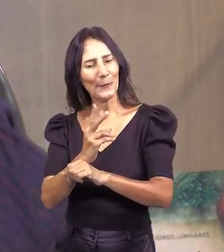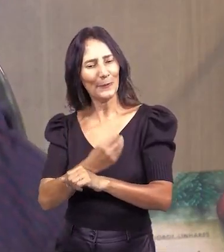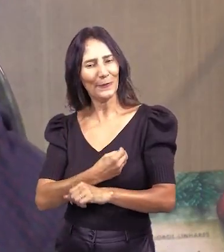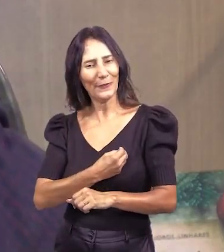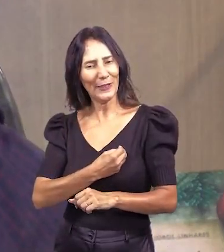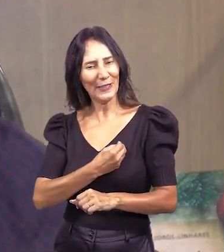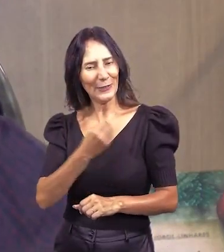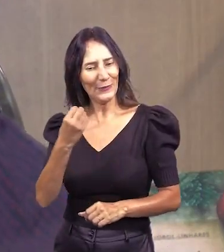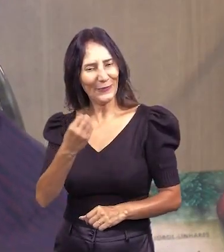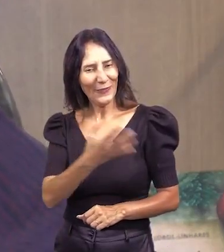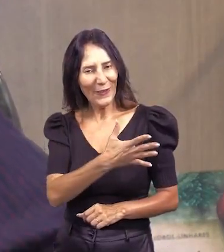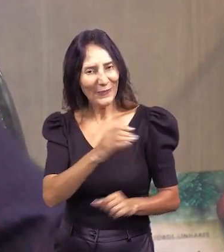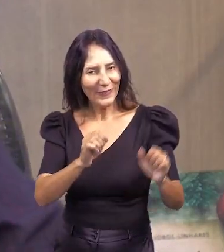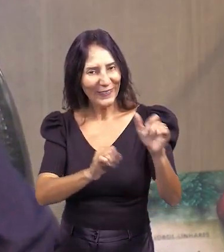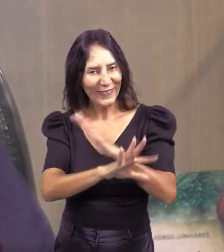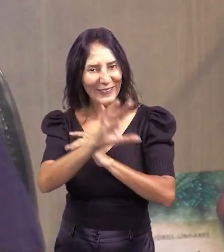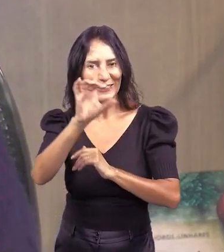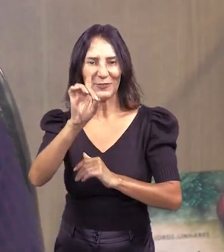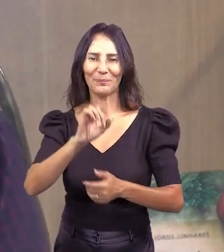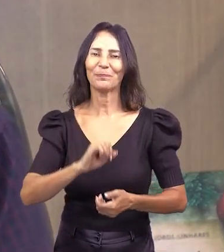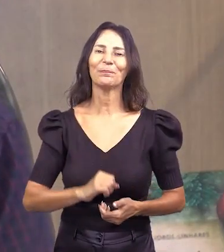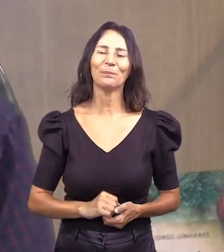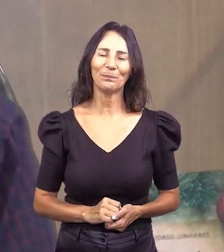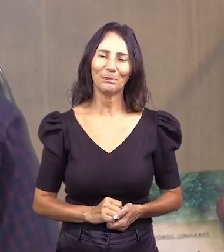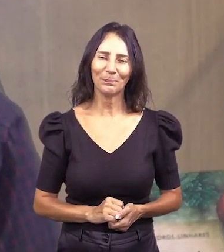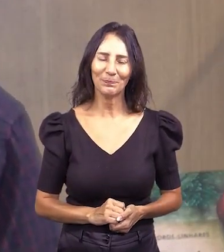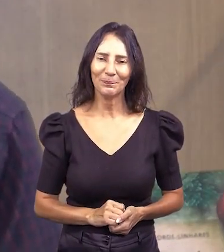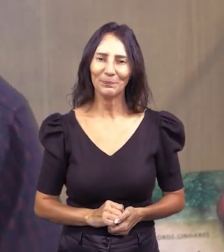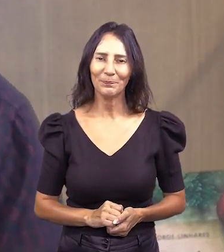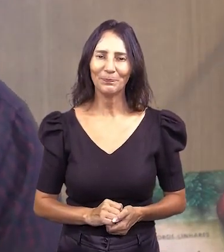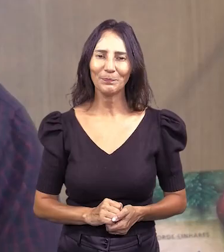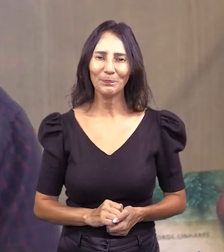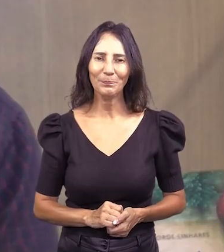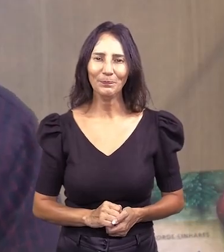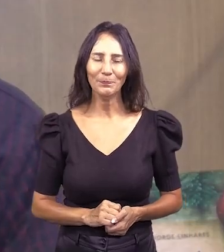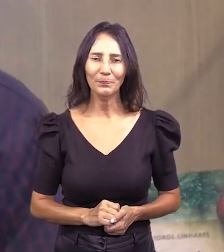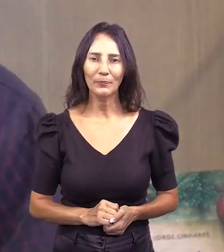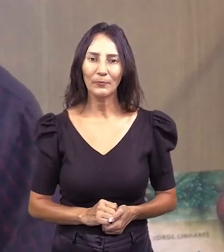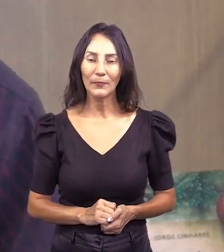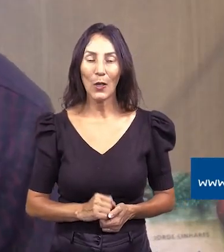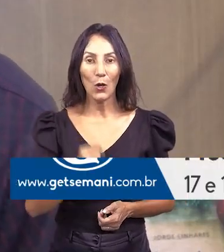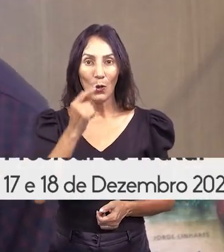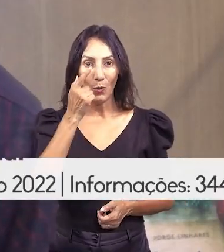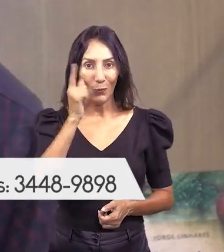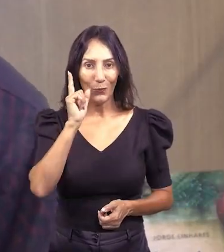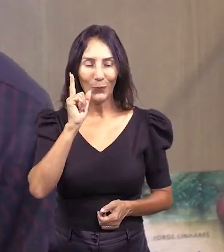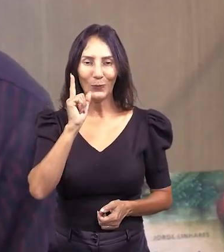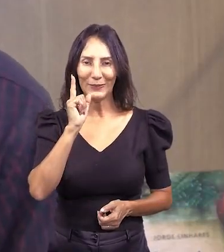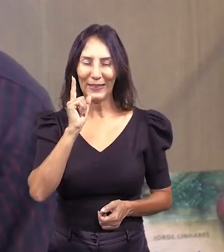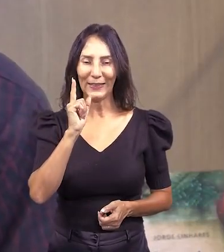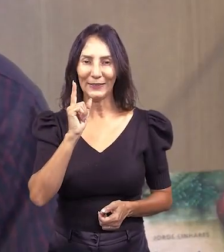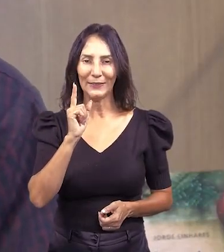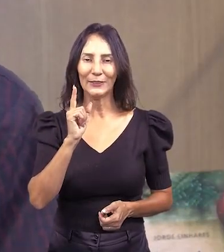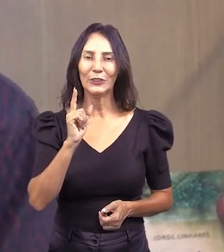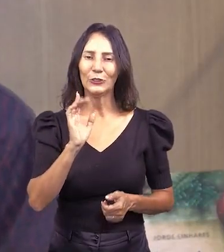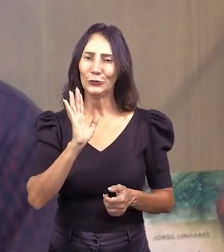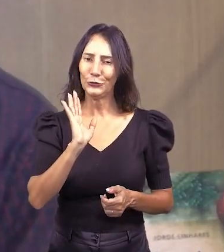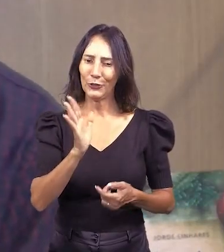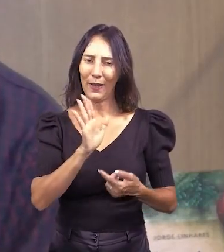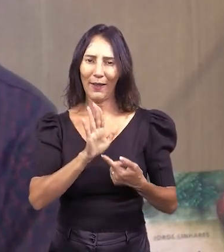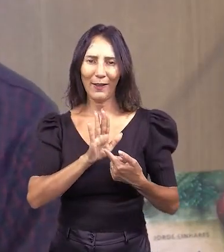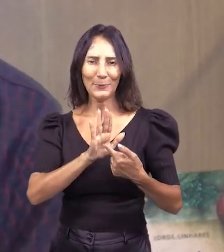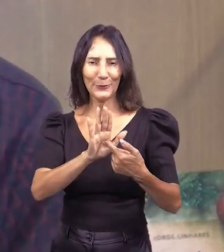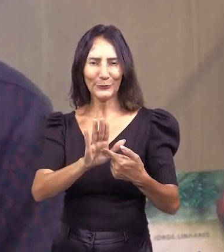vida nova. Glória a Deus. Agora vamos lá. Nós tivemos a cantata ontem e ela vai